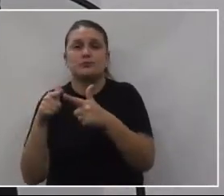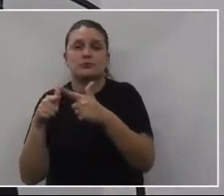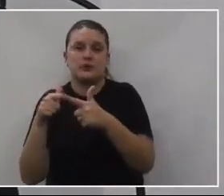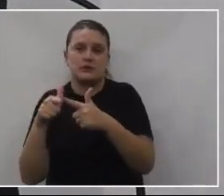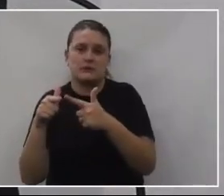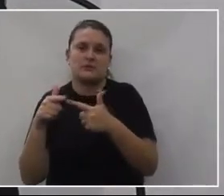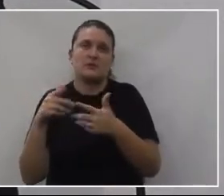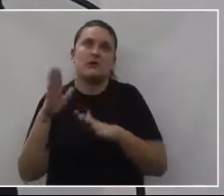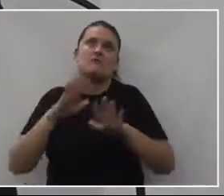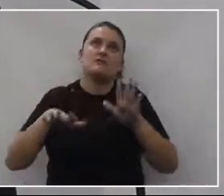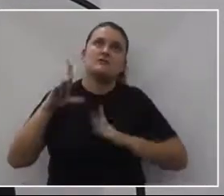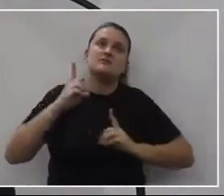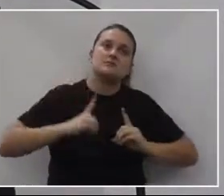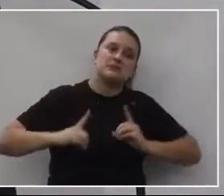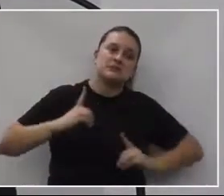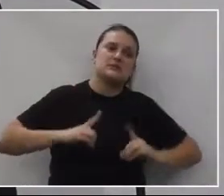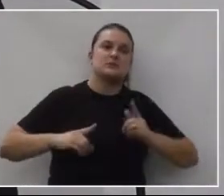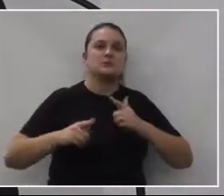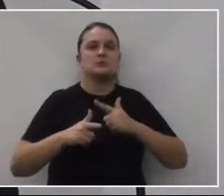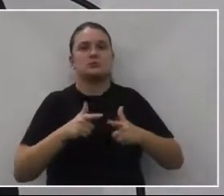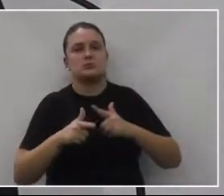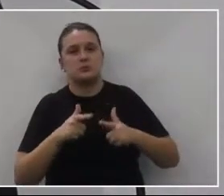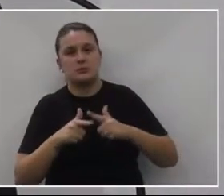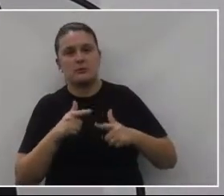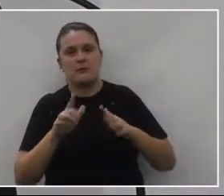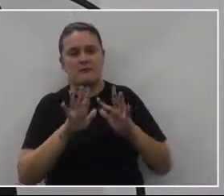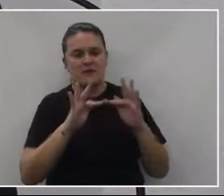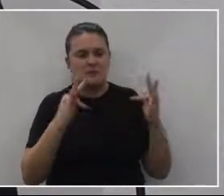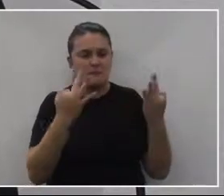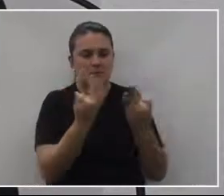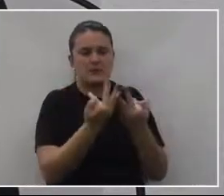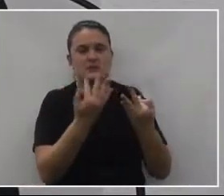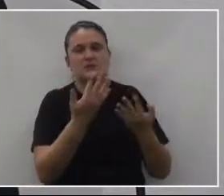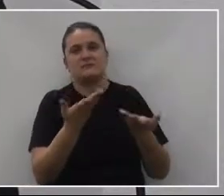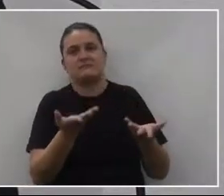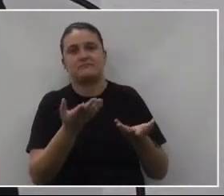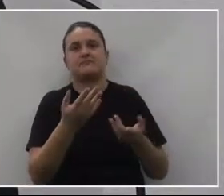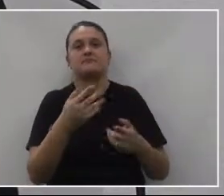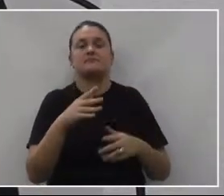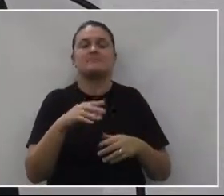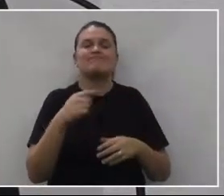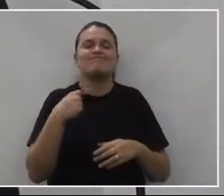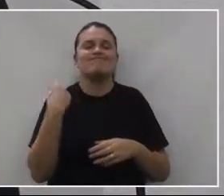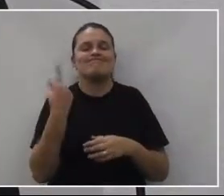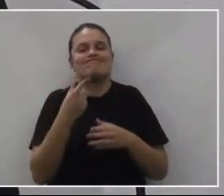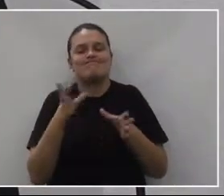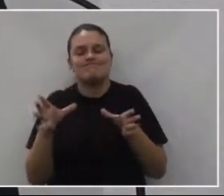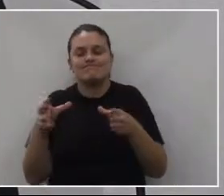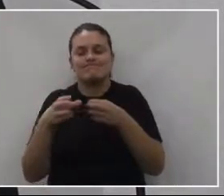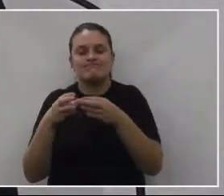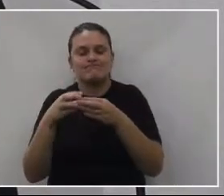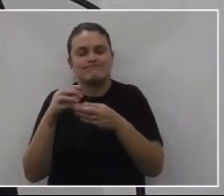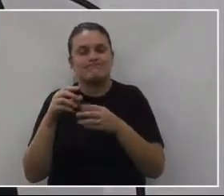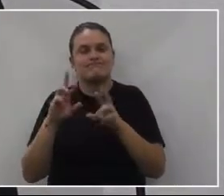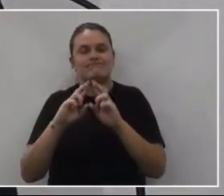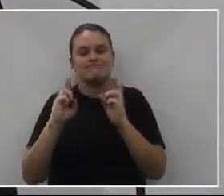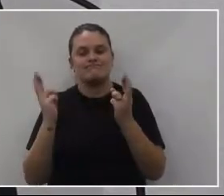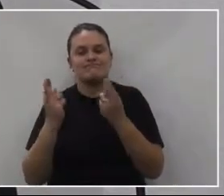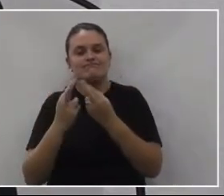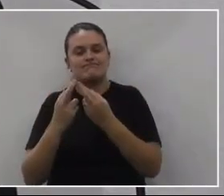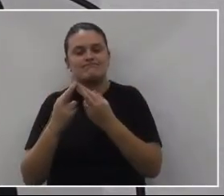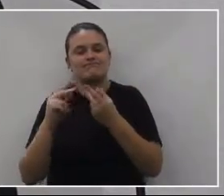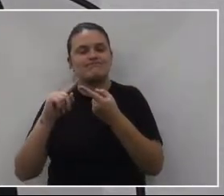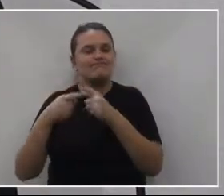Para uma depressão, para um problema familiar grave, para alguém que foi vítima de um crime. E aí surgiu a ideia, nós tivemos a visita da